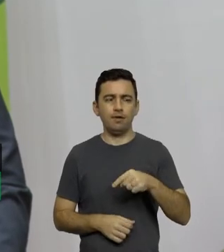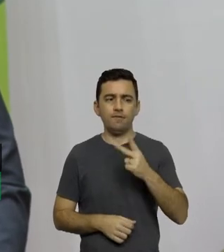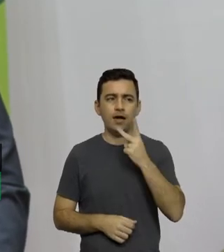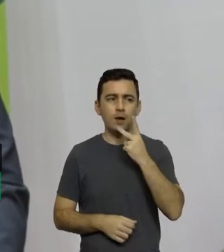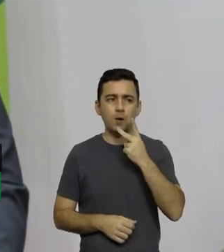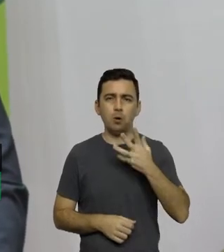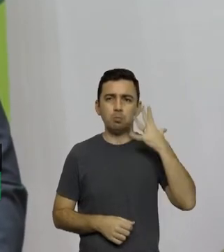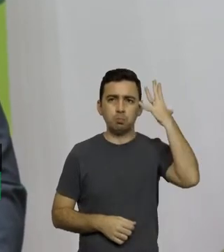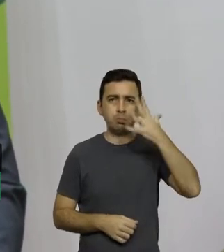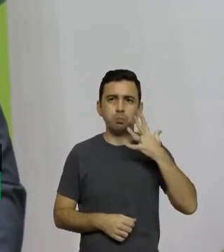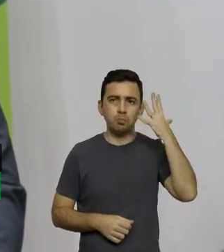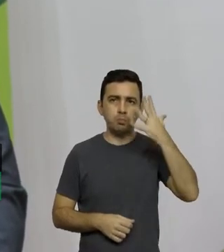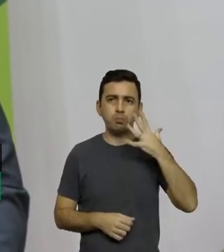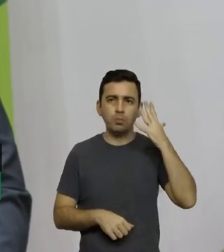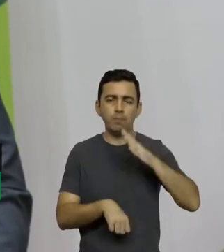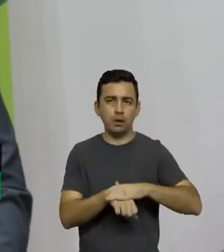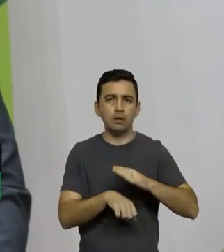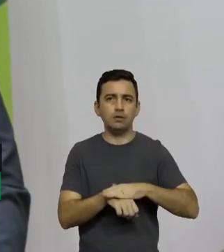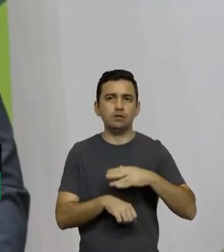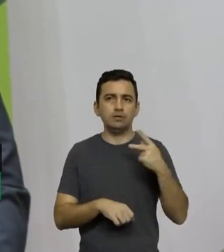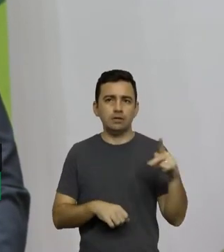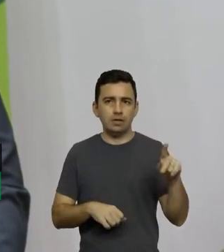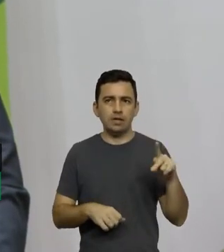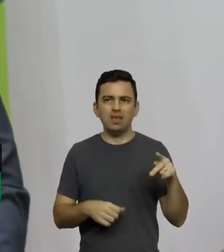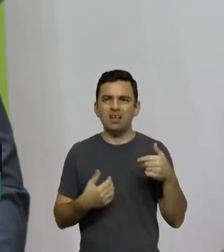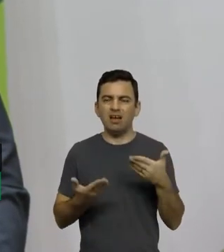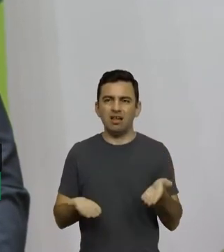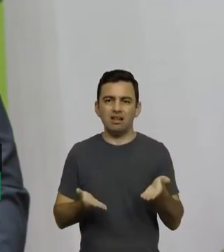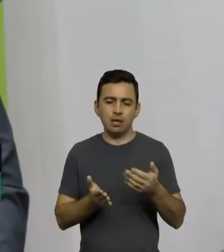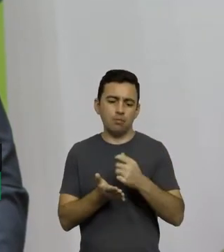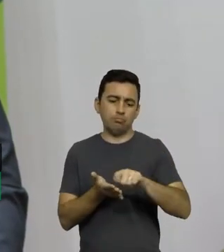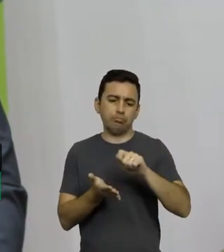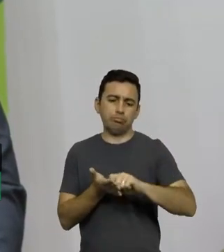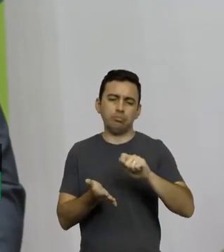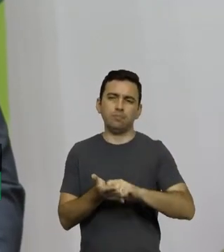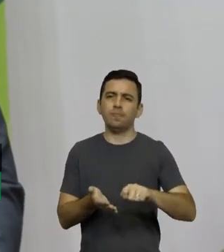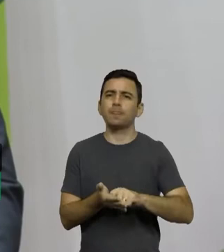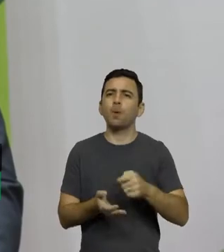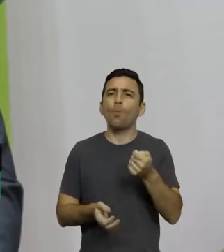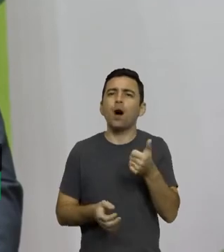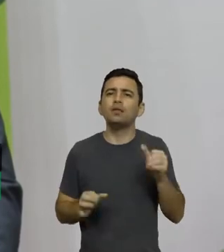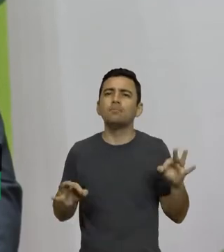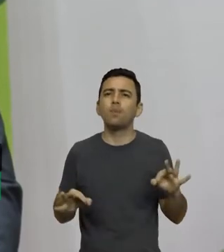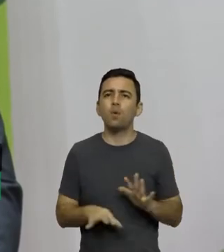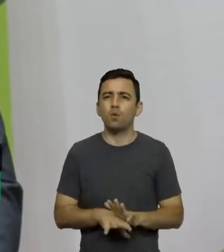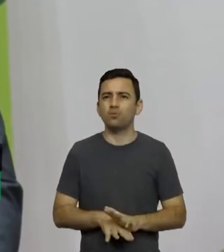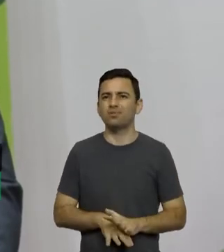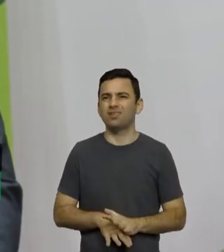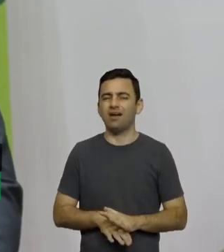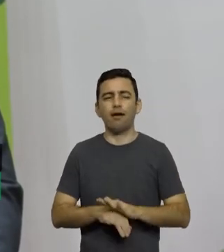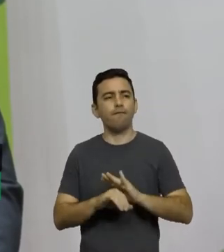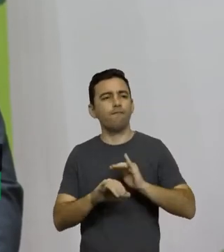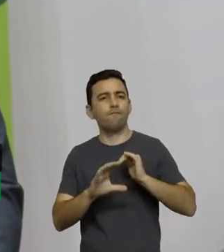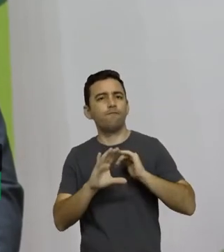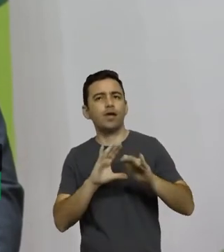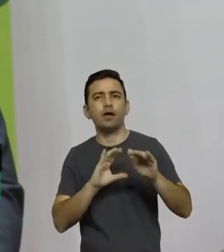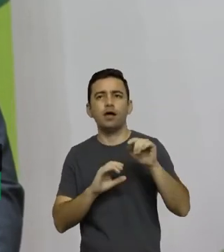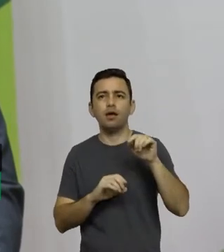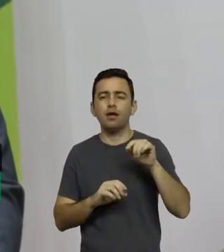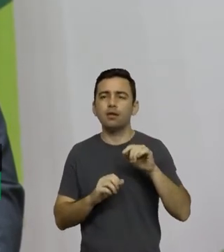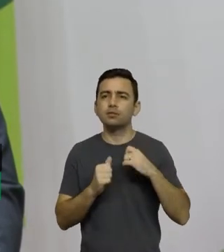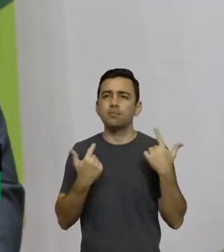do mesmo, de que essa minuta estaria quase pronta, arredondada, pronta para ser enviada para casa, e até agora